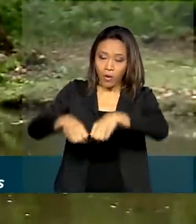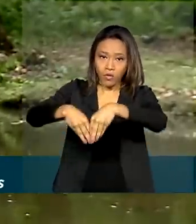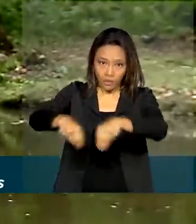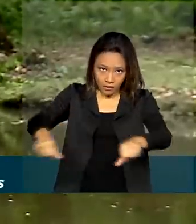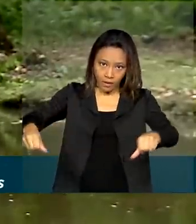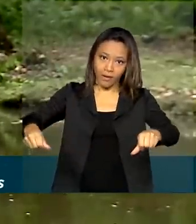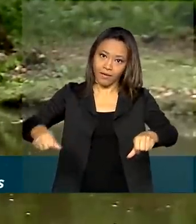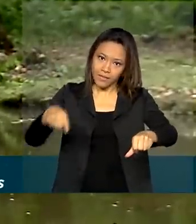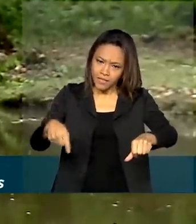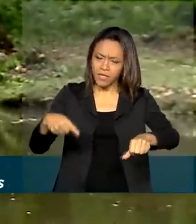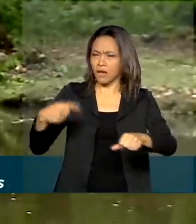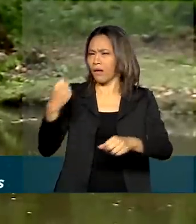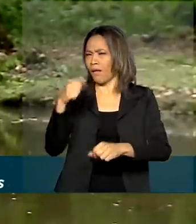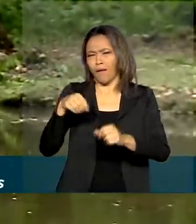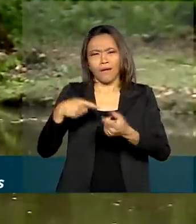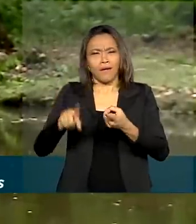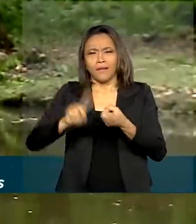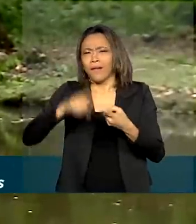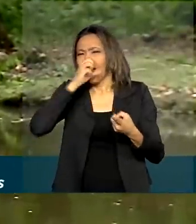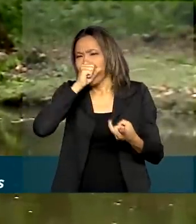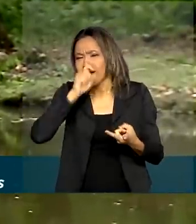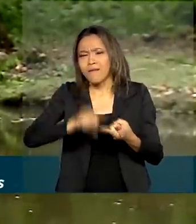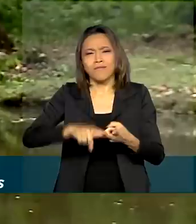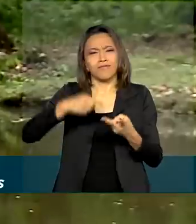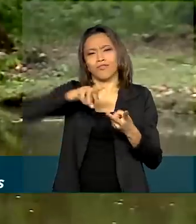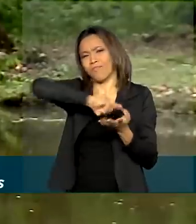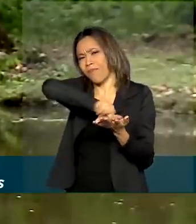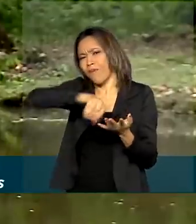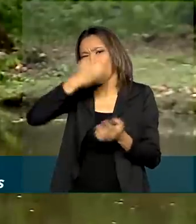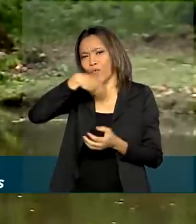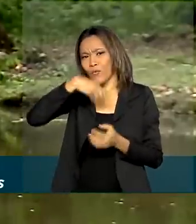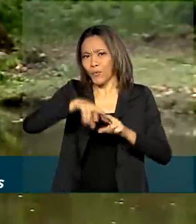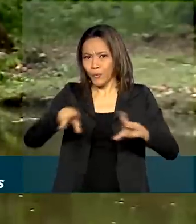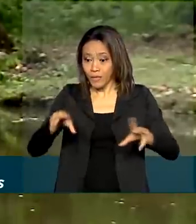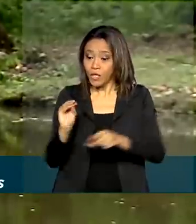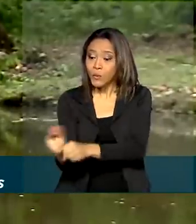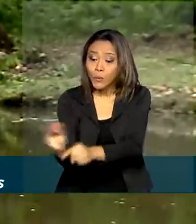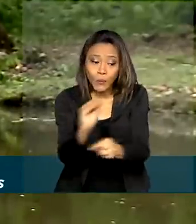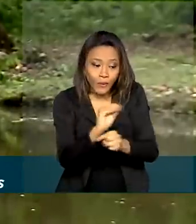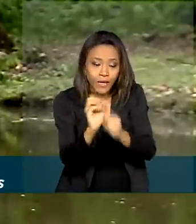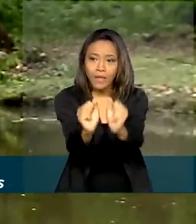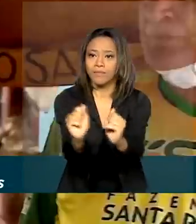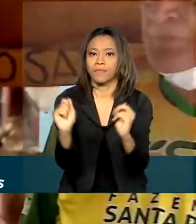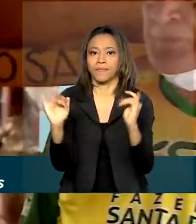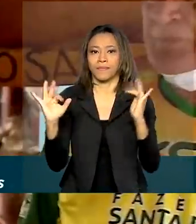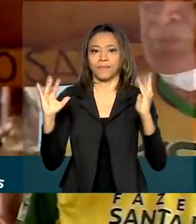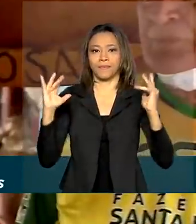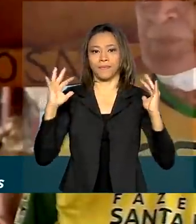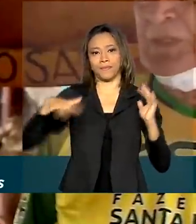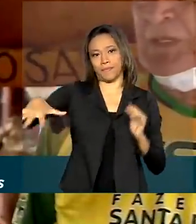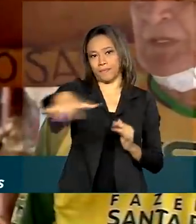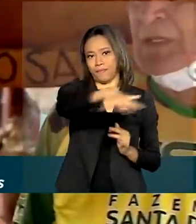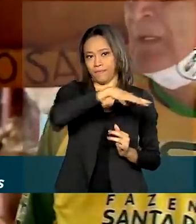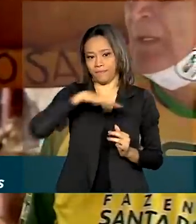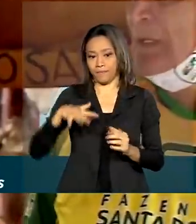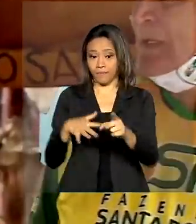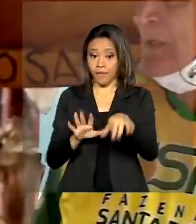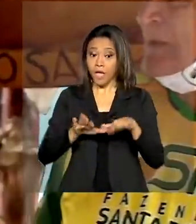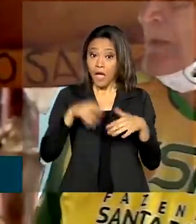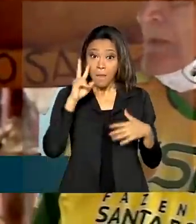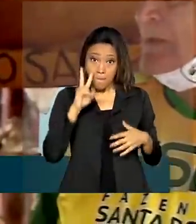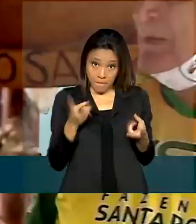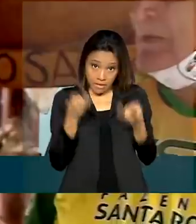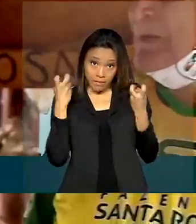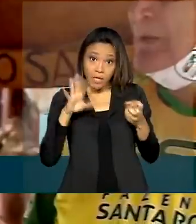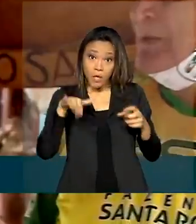produção de laranja, tangerina, pitaia e conservação da floresta amazônica. A gente vê que quando a regularização